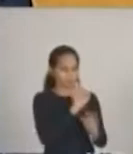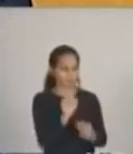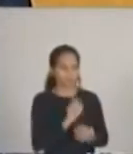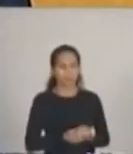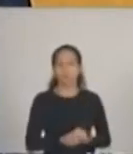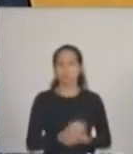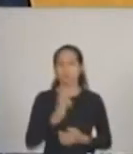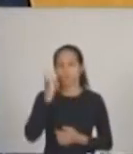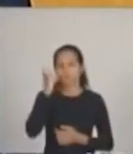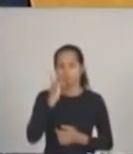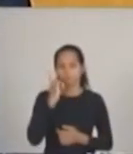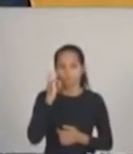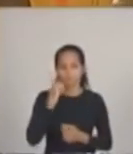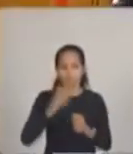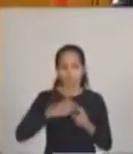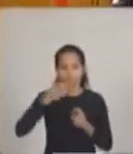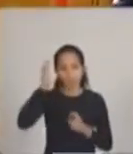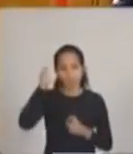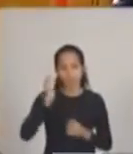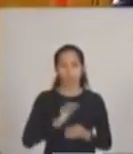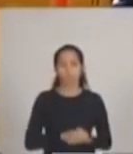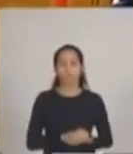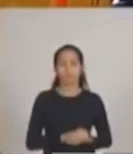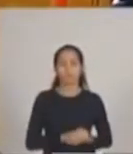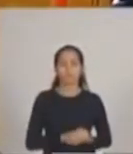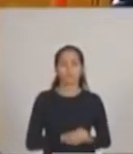Deputado doutor Hércules.